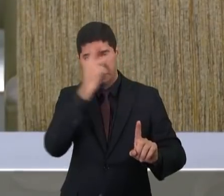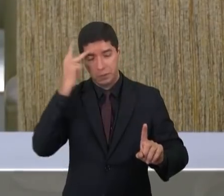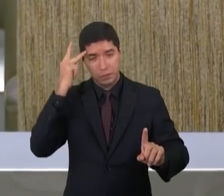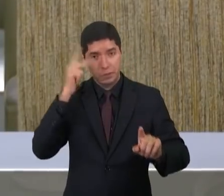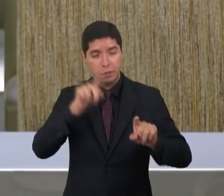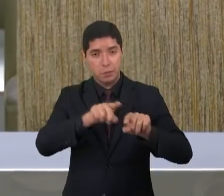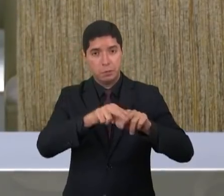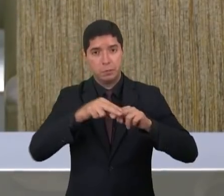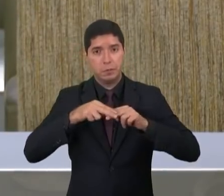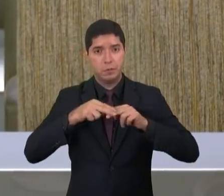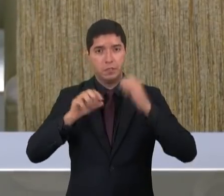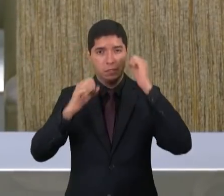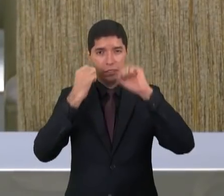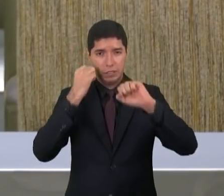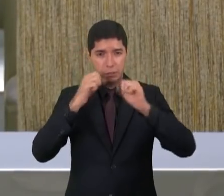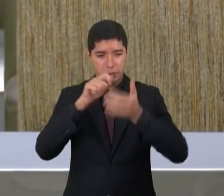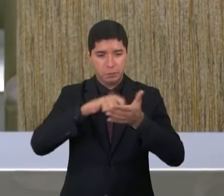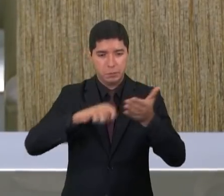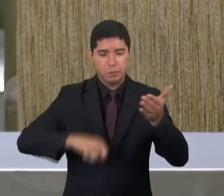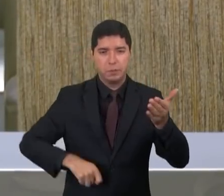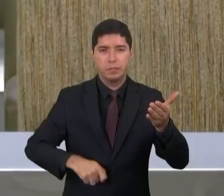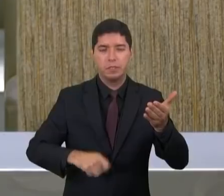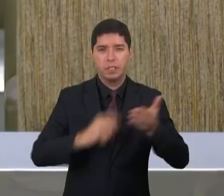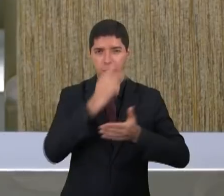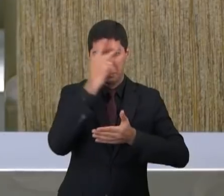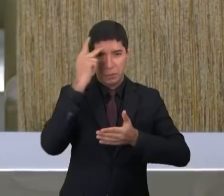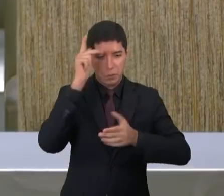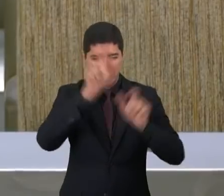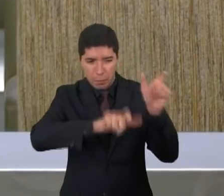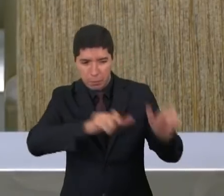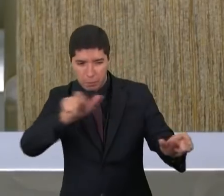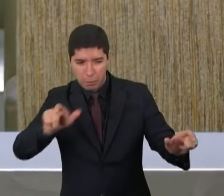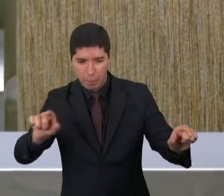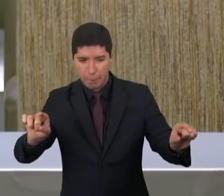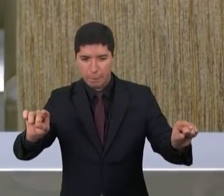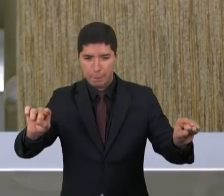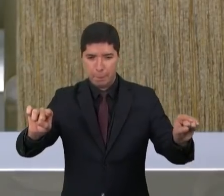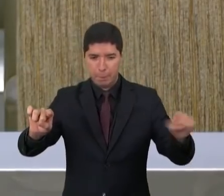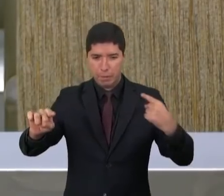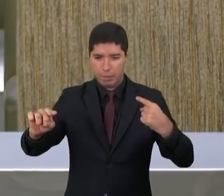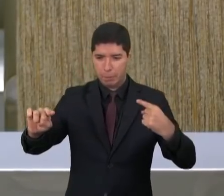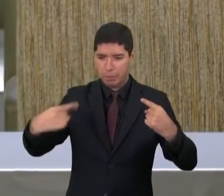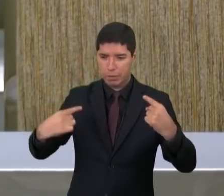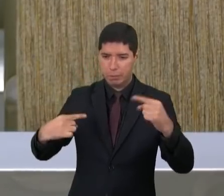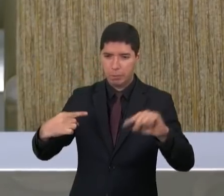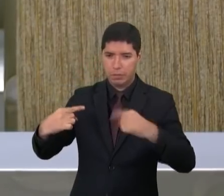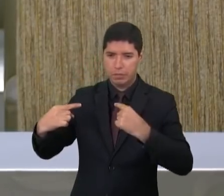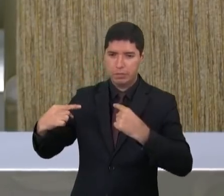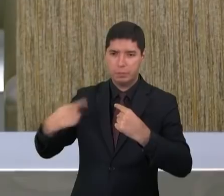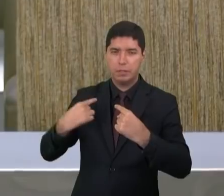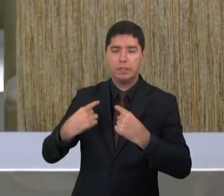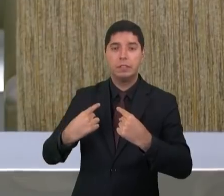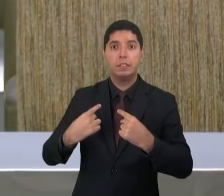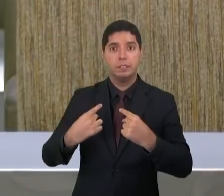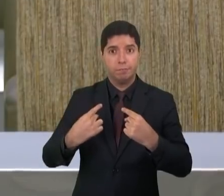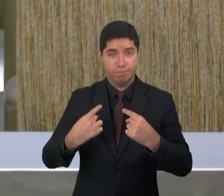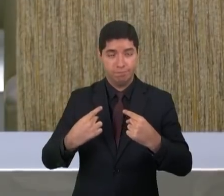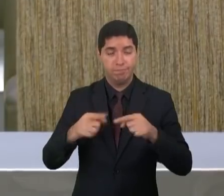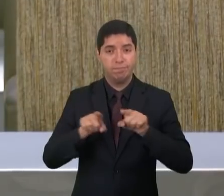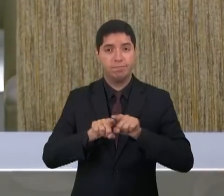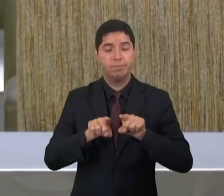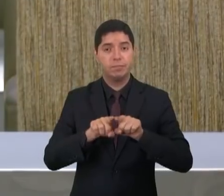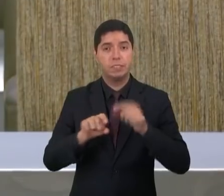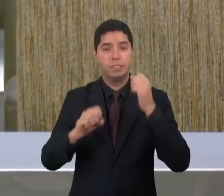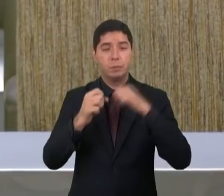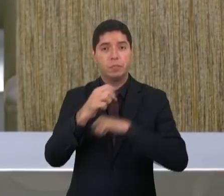salmista diz: os homens se levantaram contra nós. Mas no Salmo 59 e o